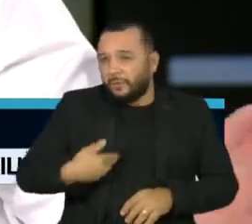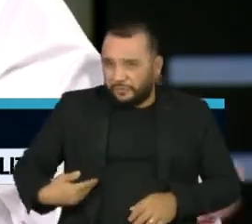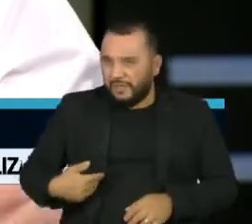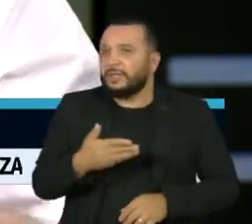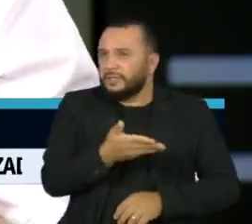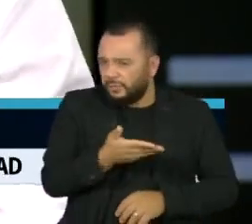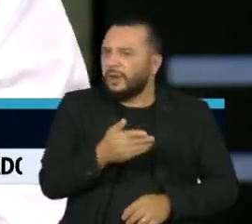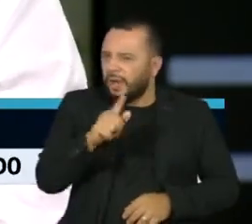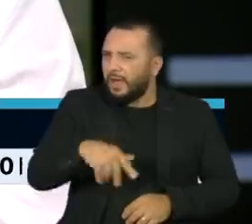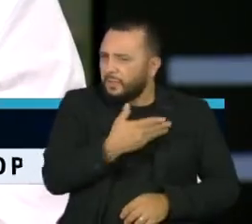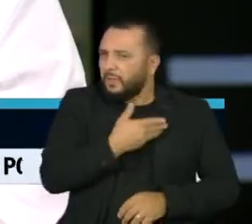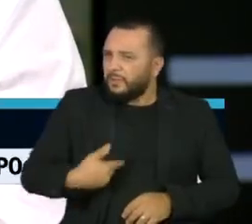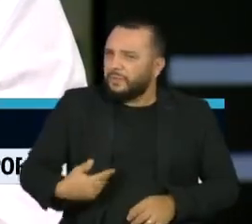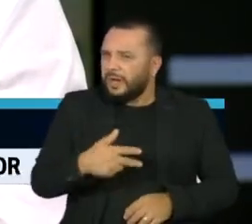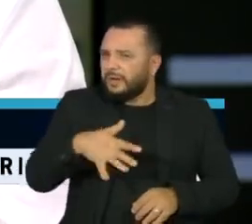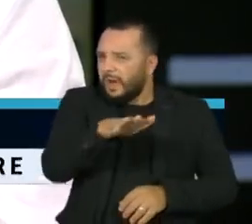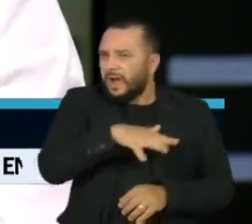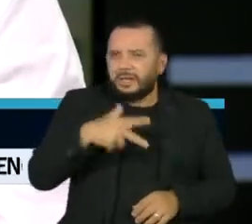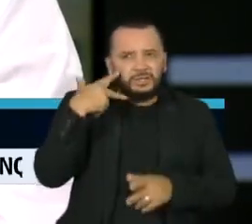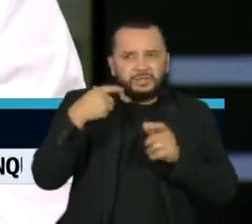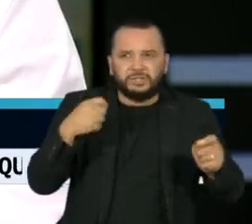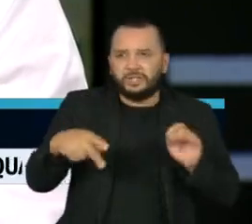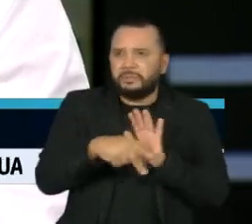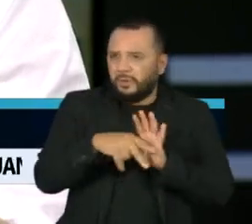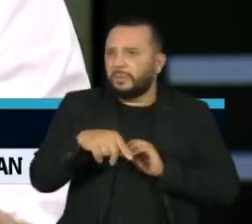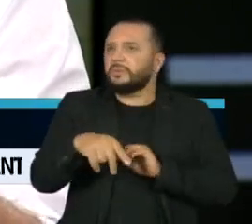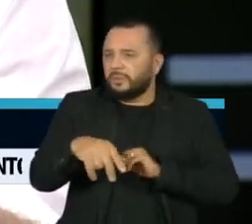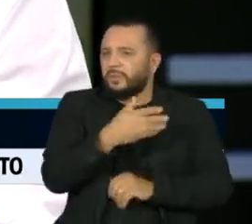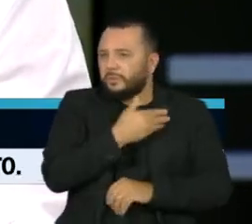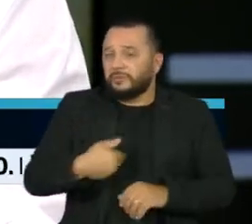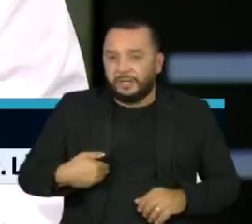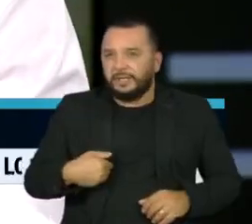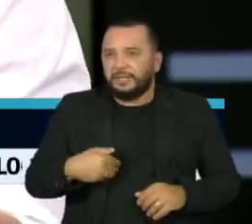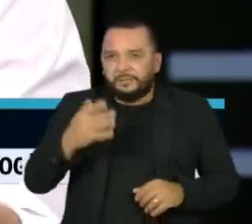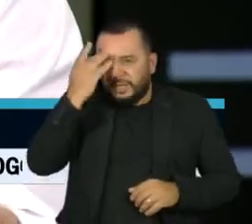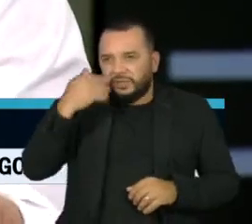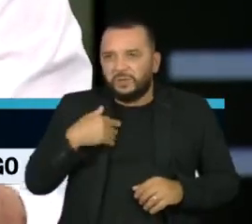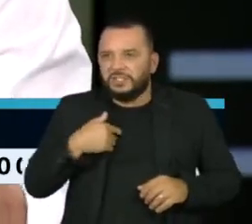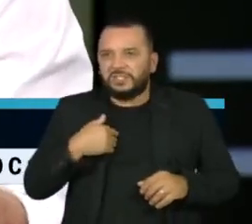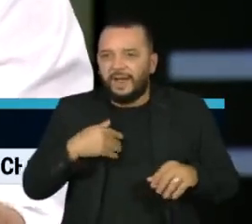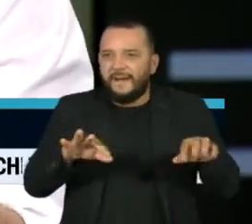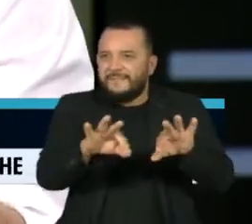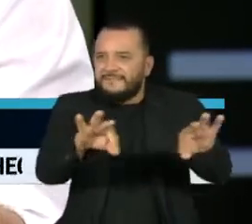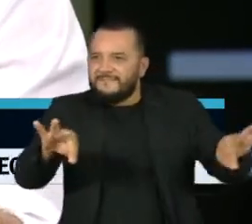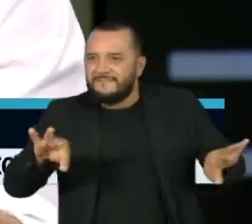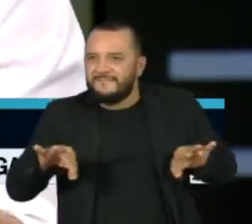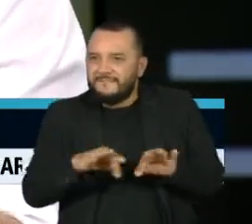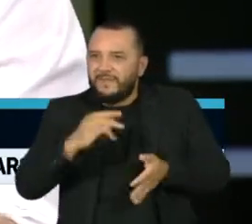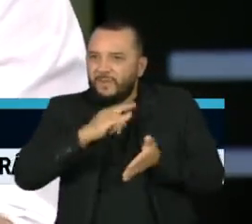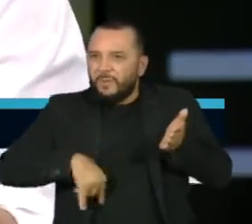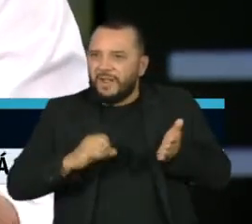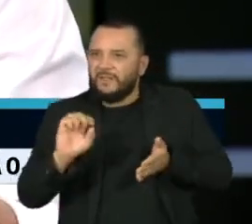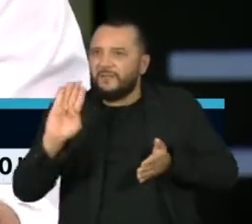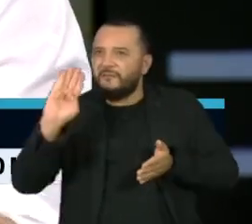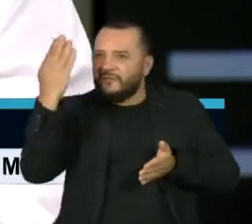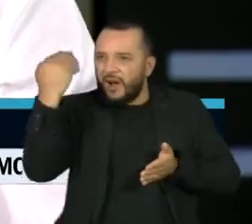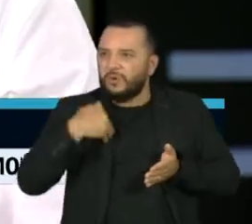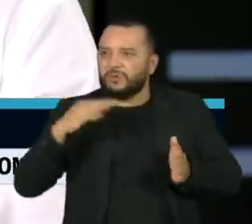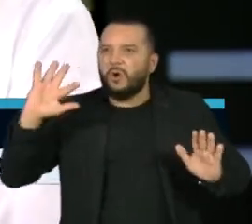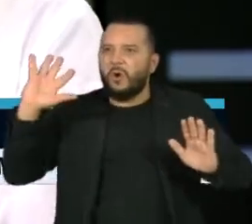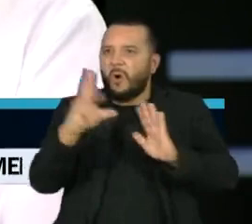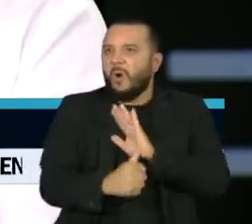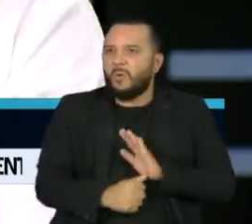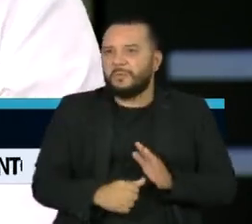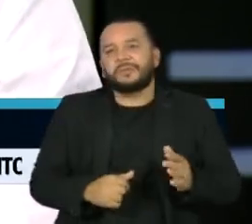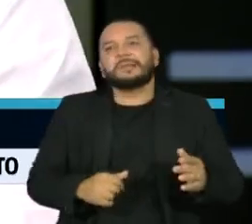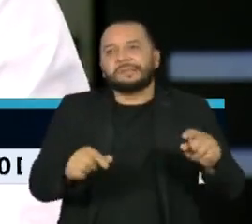terra pública, ou mesmo unidade de conservação. Quer dizer, você está fazendo grilagem, está se apropriando de uma terra pública, e esse é o negócio, porque